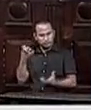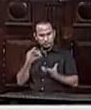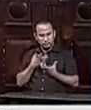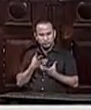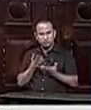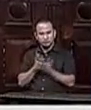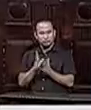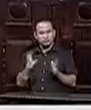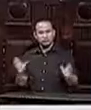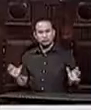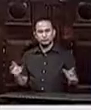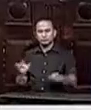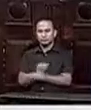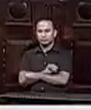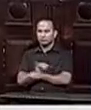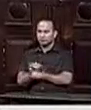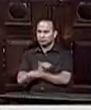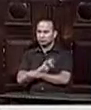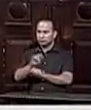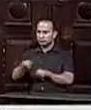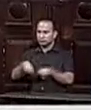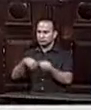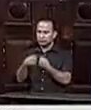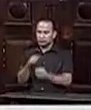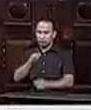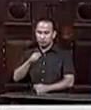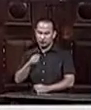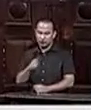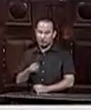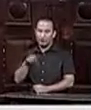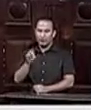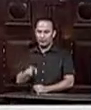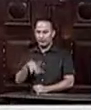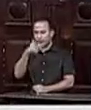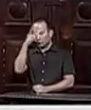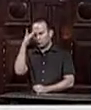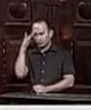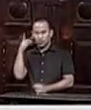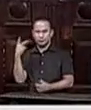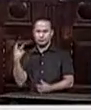do projeto e na entrega das chaves eram as vítimas.